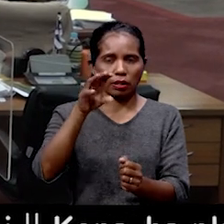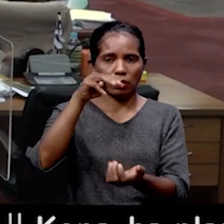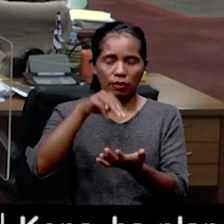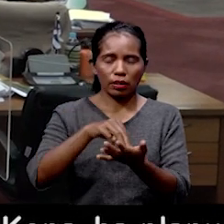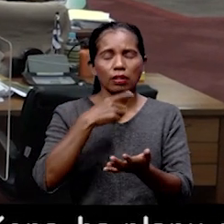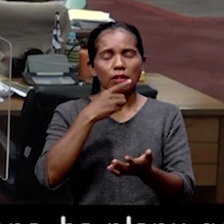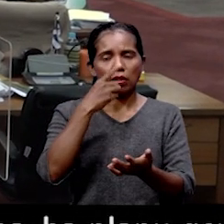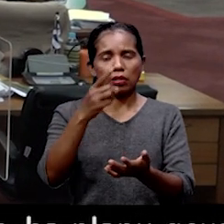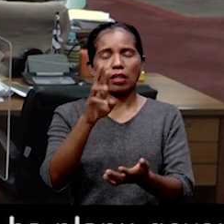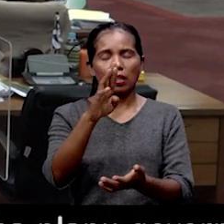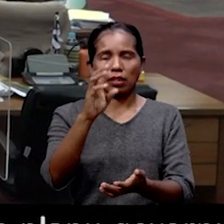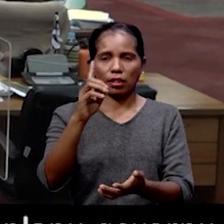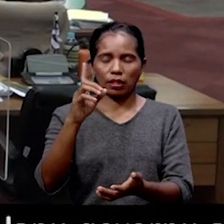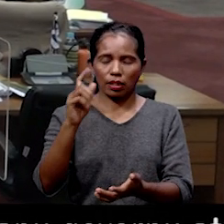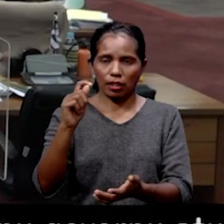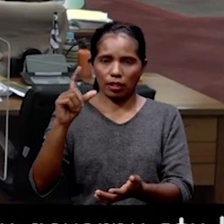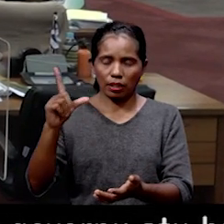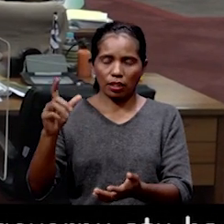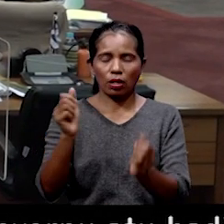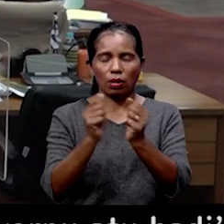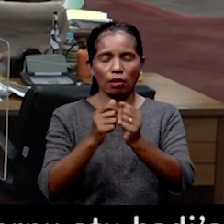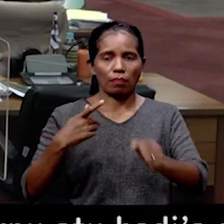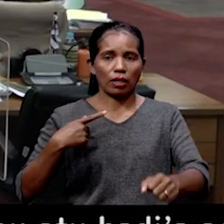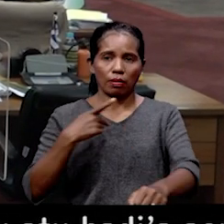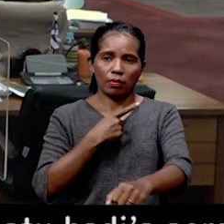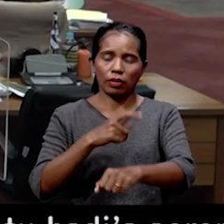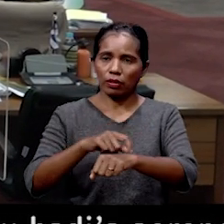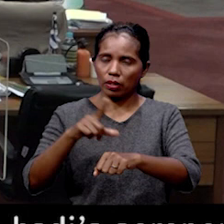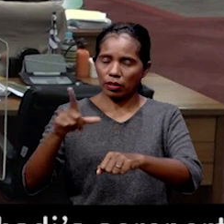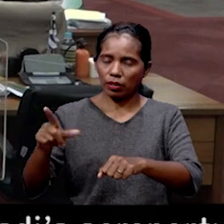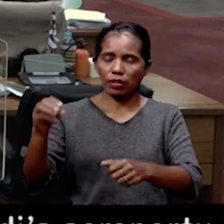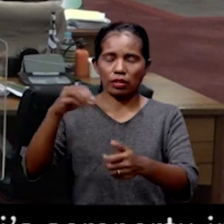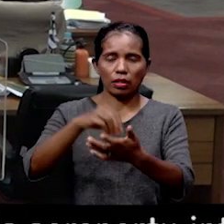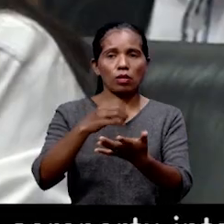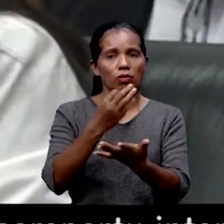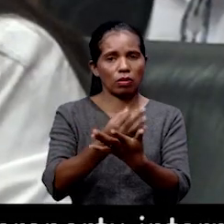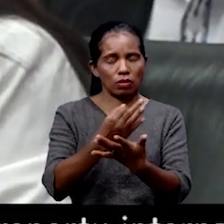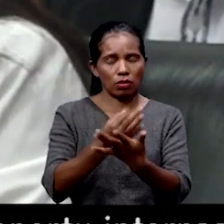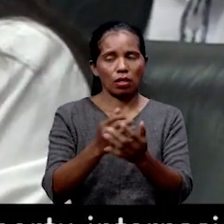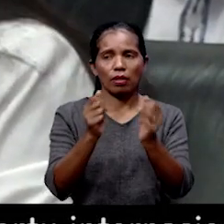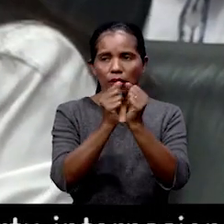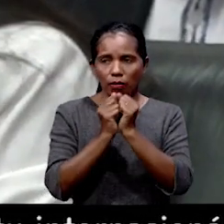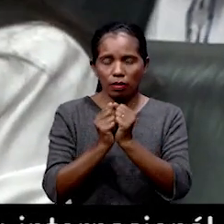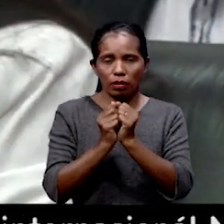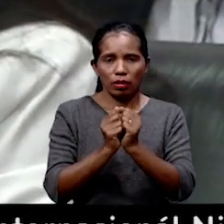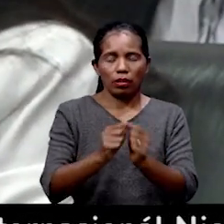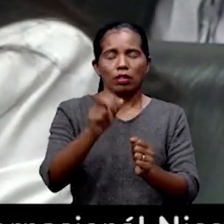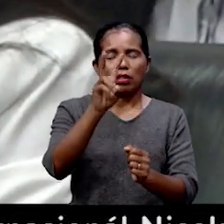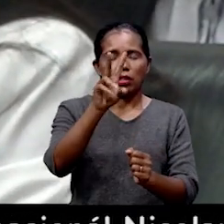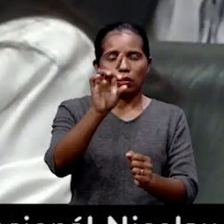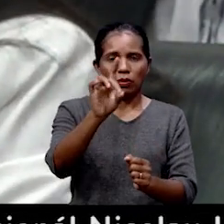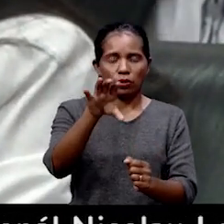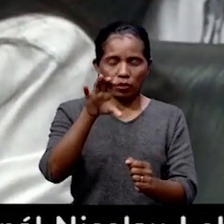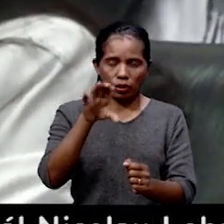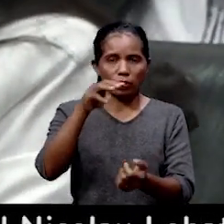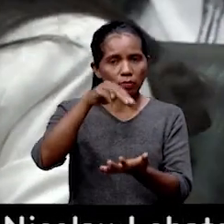entre RTTLEP ho Parlamento Nacional. E a locação ba capital menor, hamutuk Rihun Atushitu Resin,